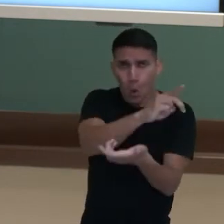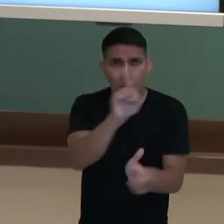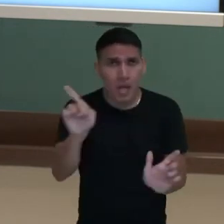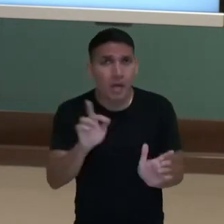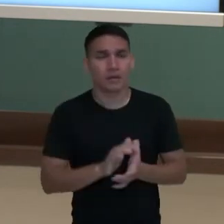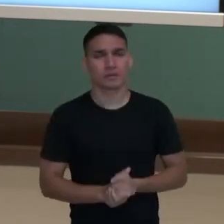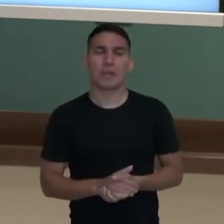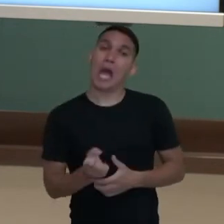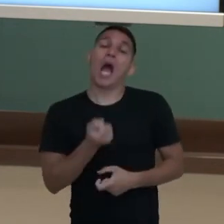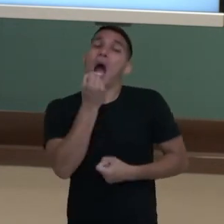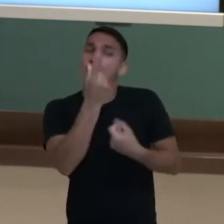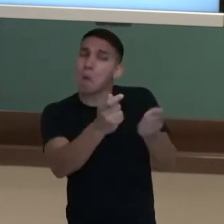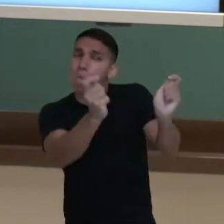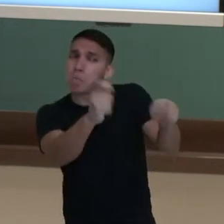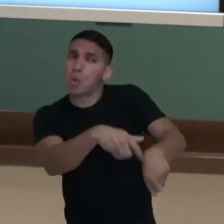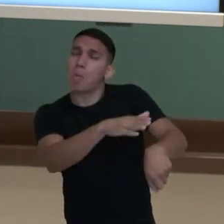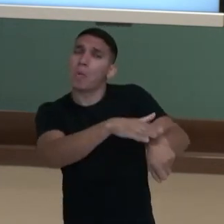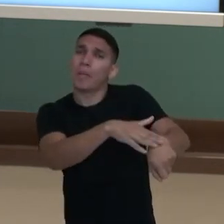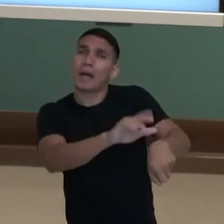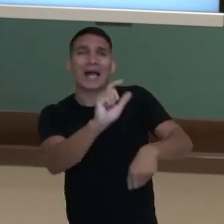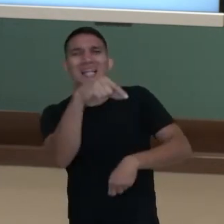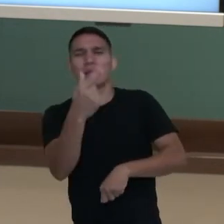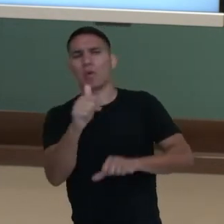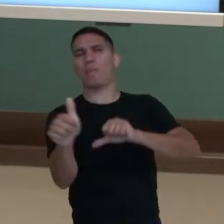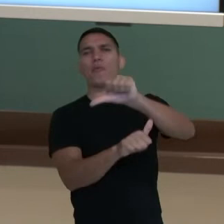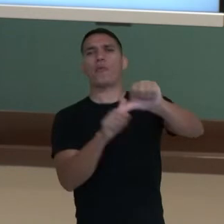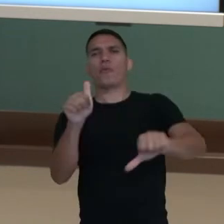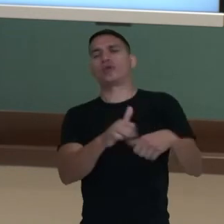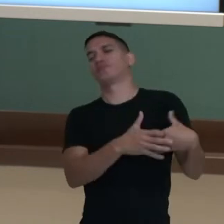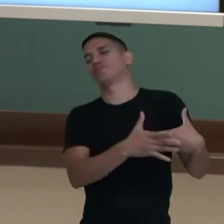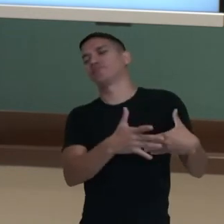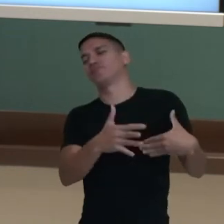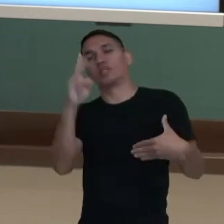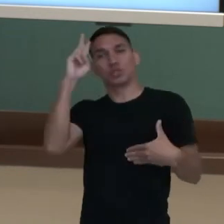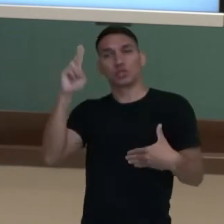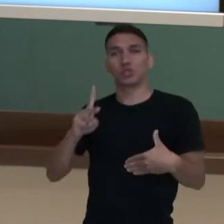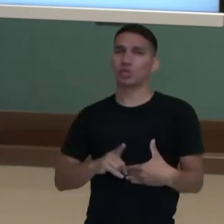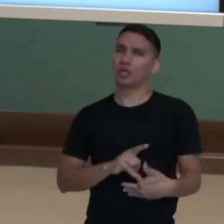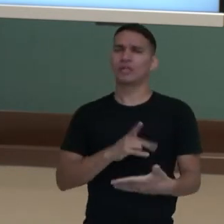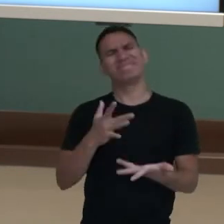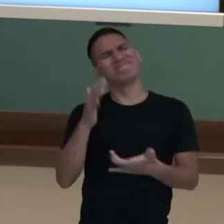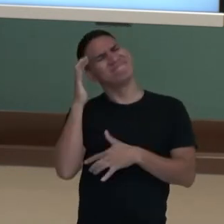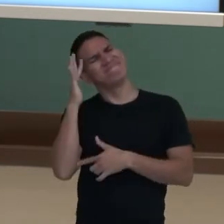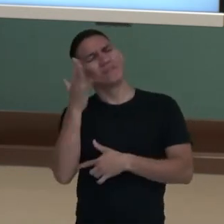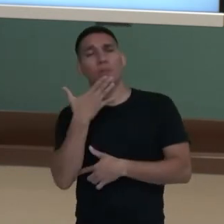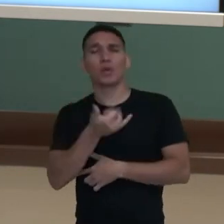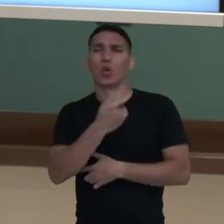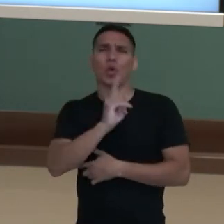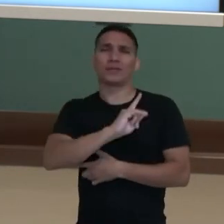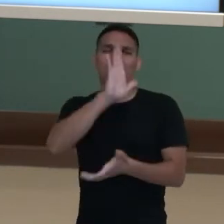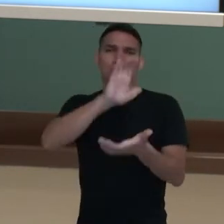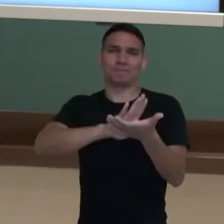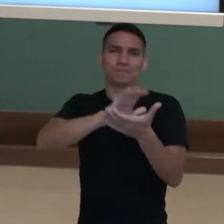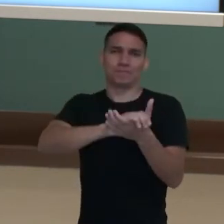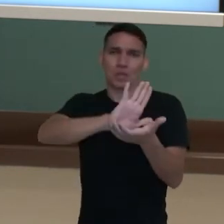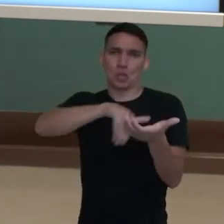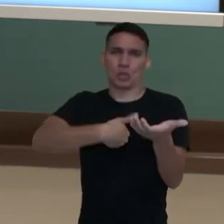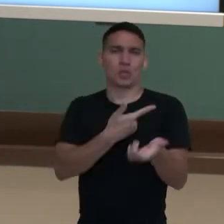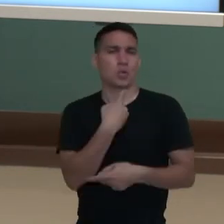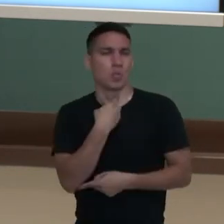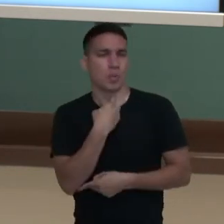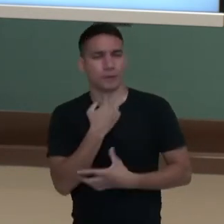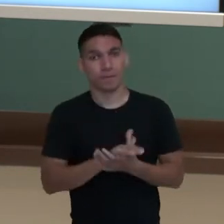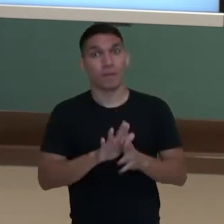Alguns podiam em alguns momentos, depois isso foi mudado ao longo da história, isso foi repensado. Então, assim, uma